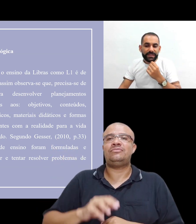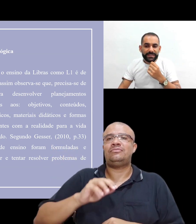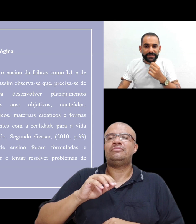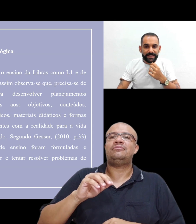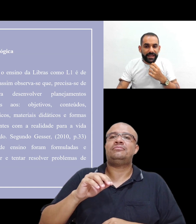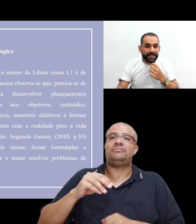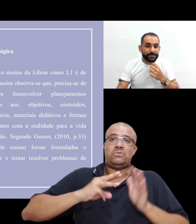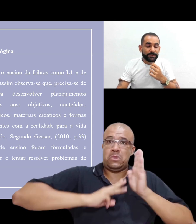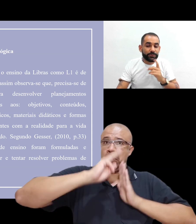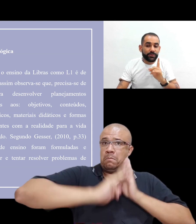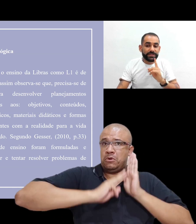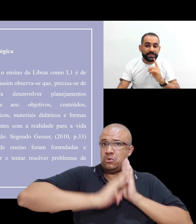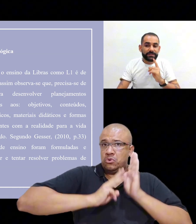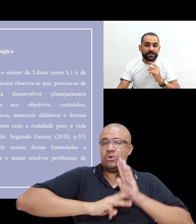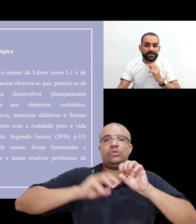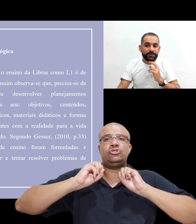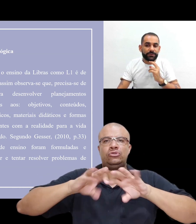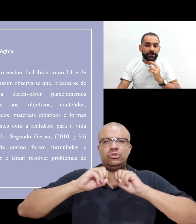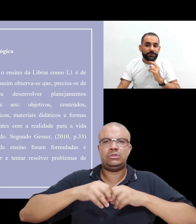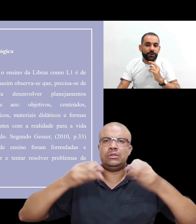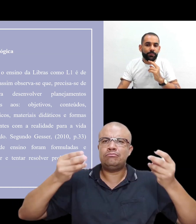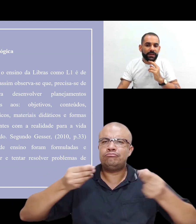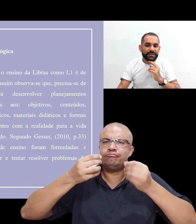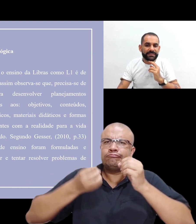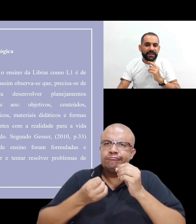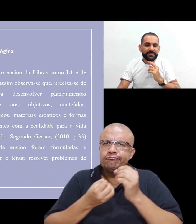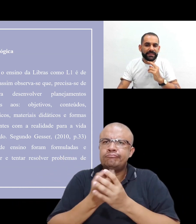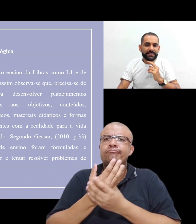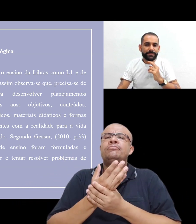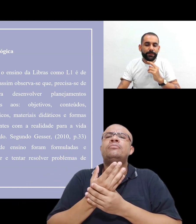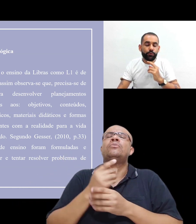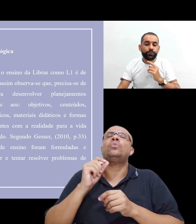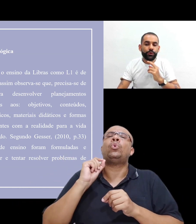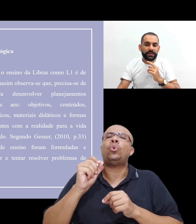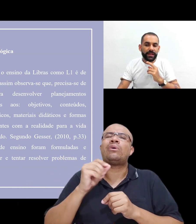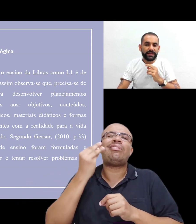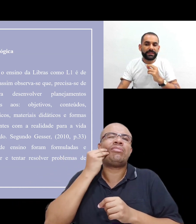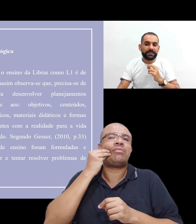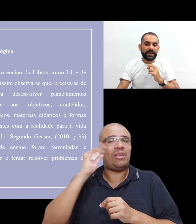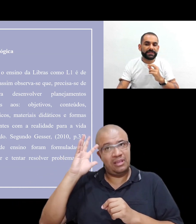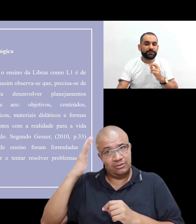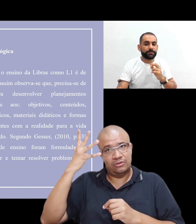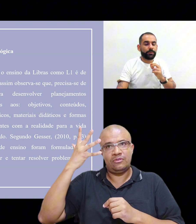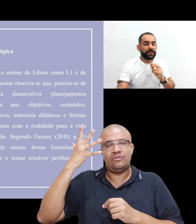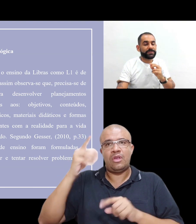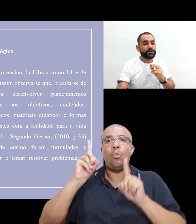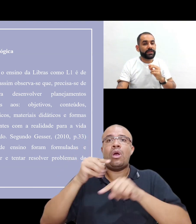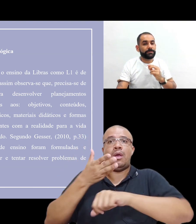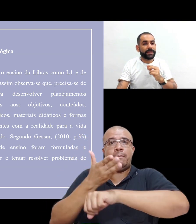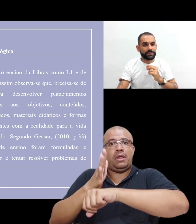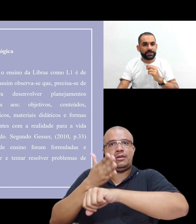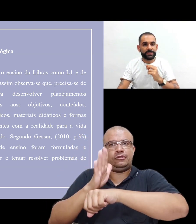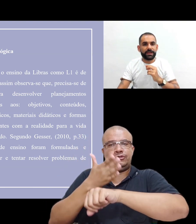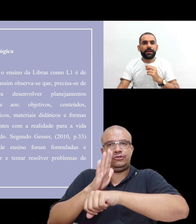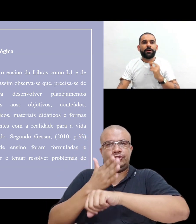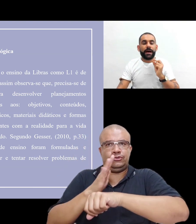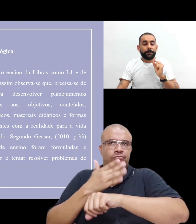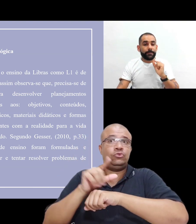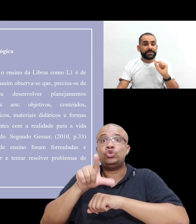Segundo o Gesser, as metodologias de ensino foram formuladas e idealizadas para contornar e tentar resolver problemas de ordem